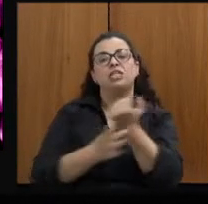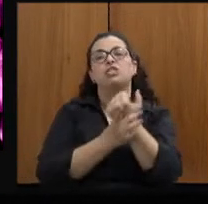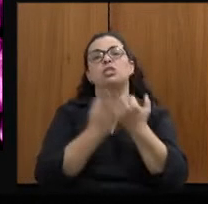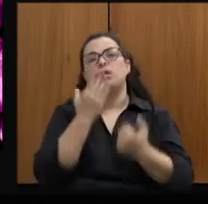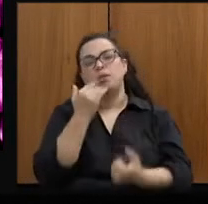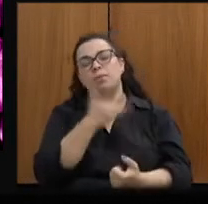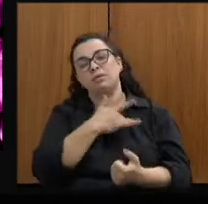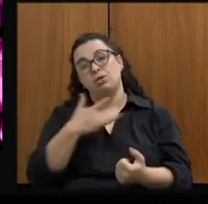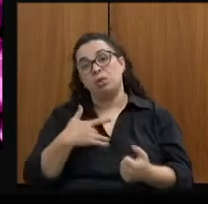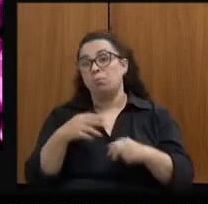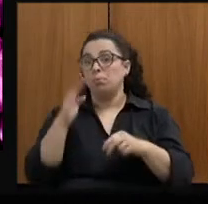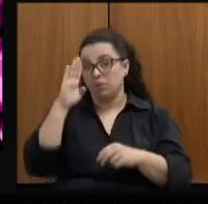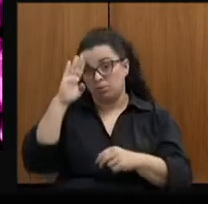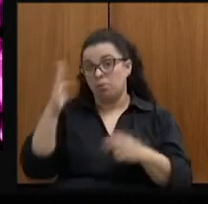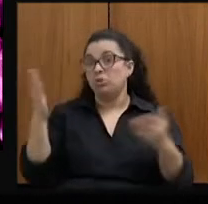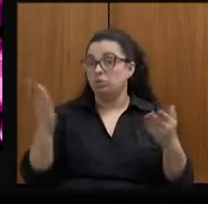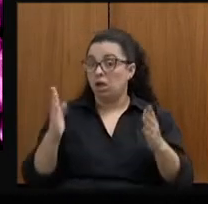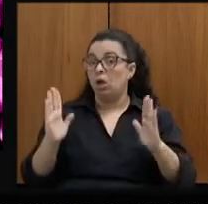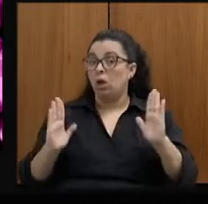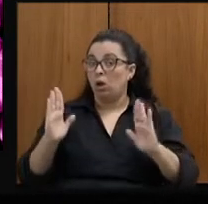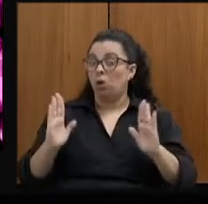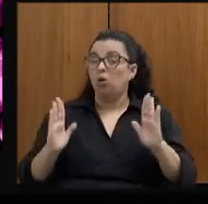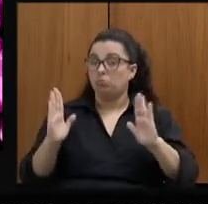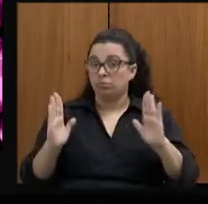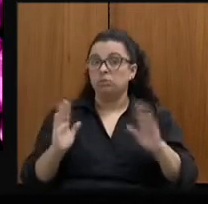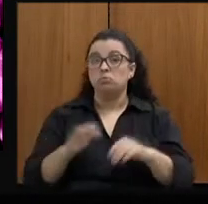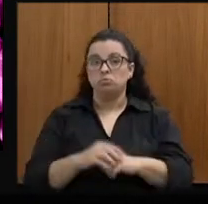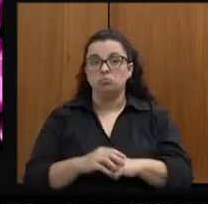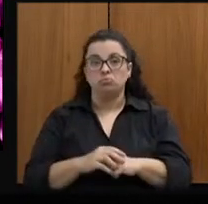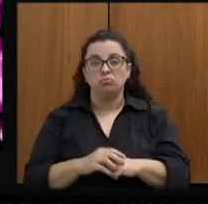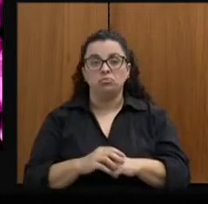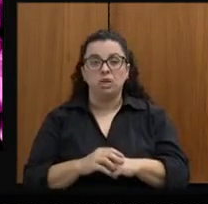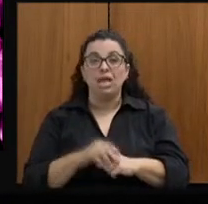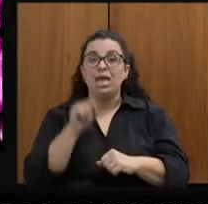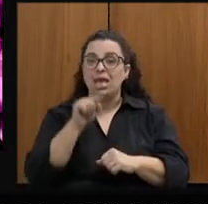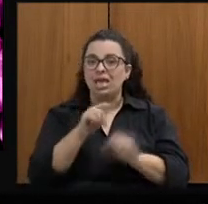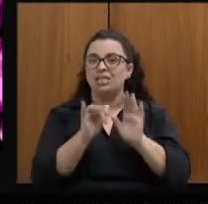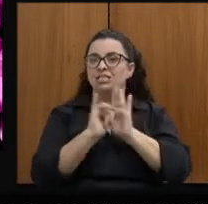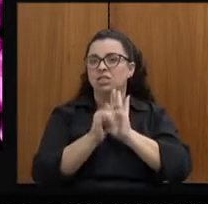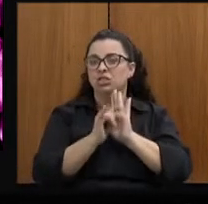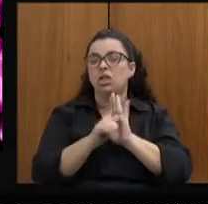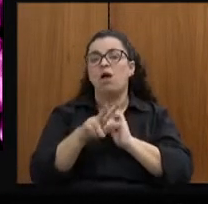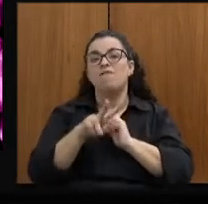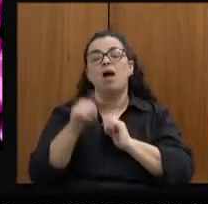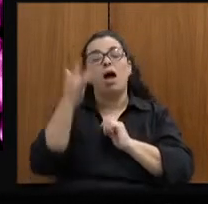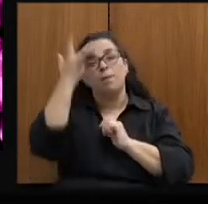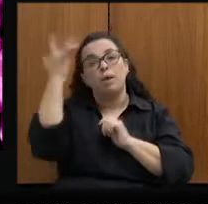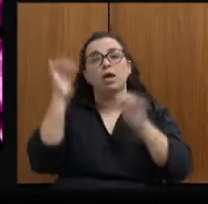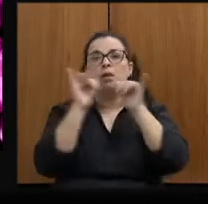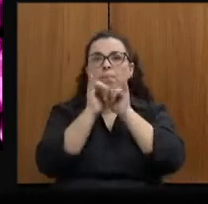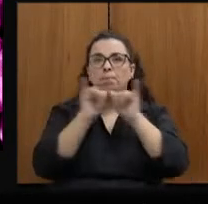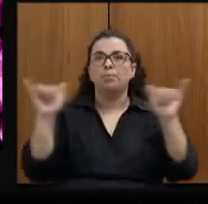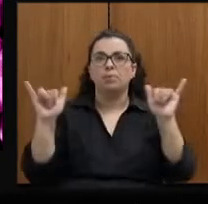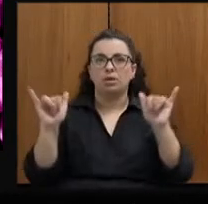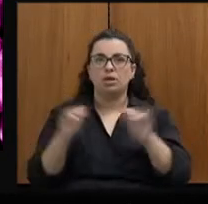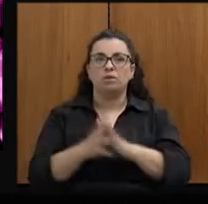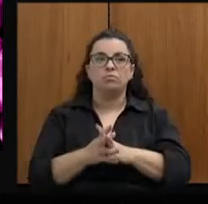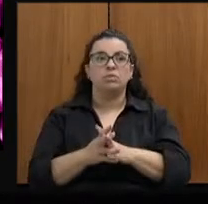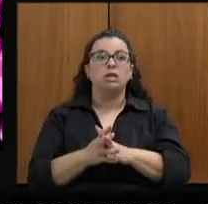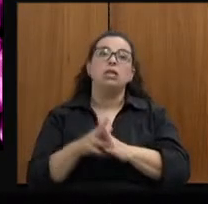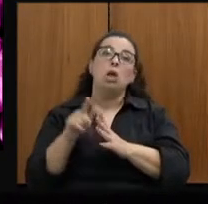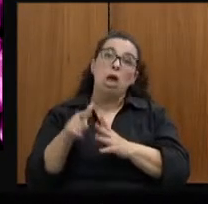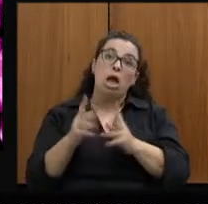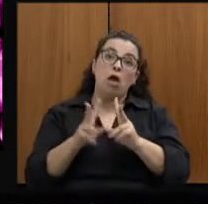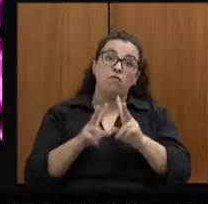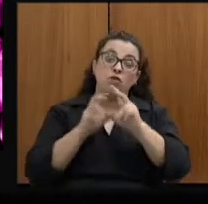estamos vivendo. E o que a gente pretende aqui, esse edital vai ser publicado amanhã, fortalecer e que esses